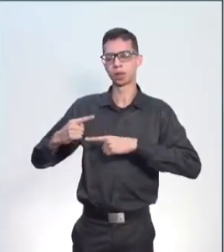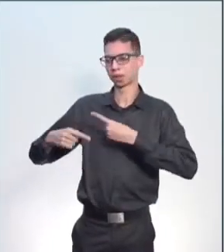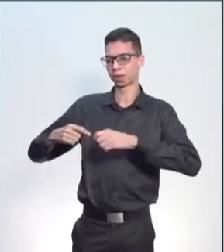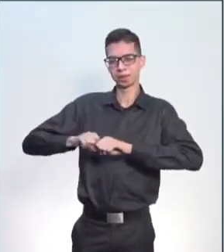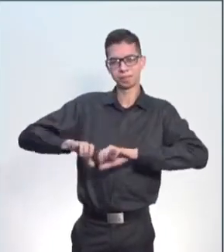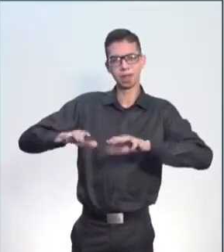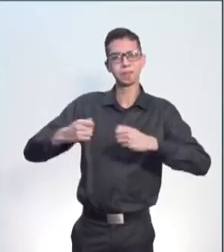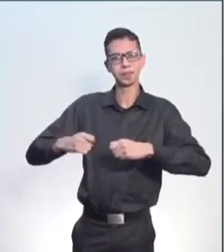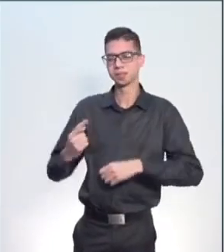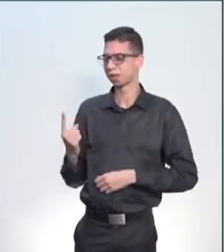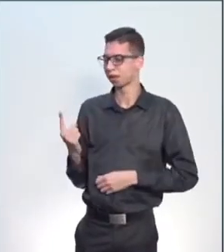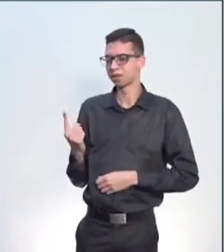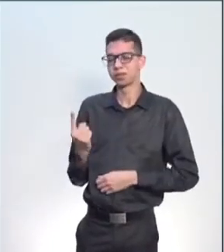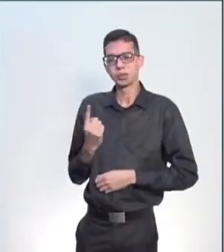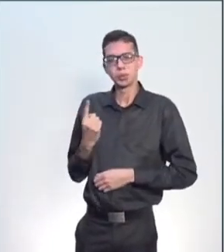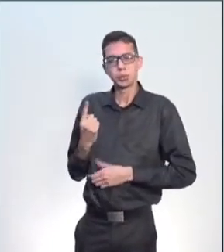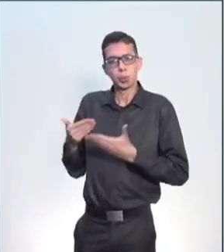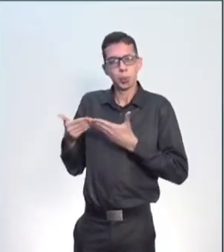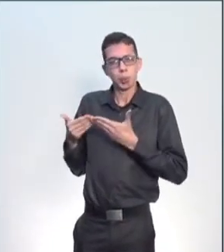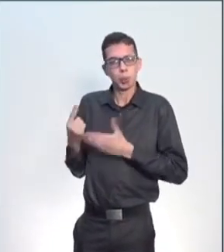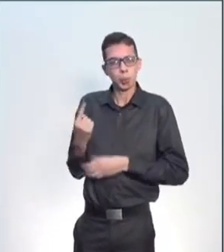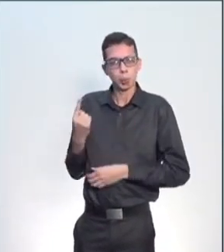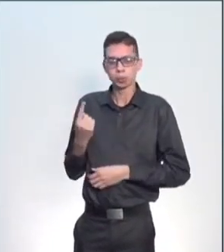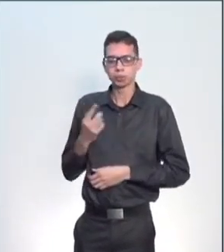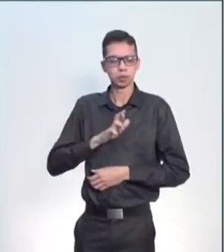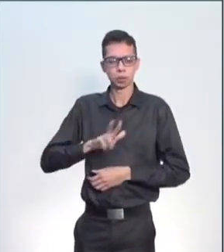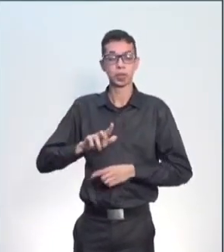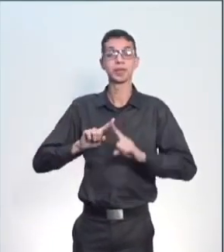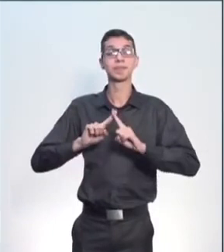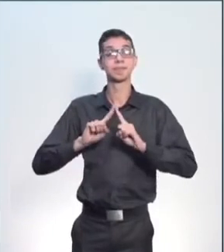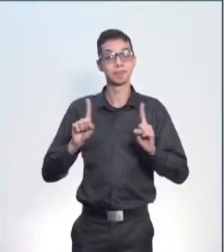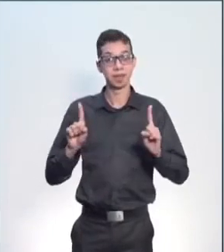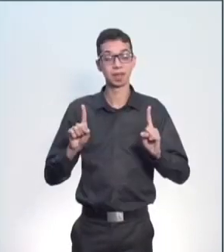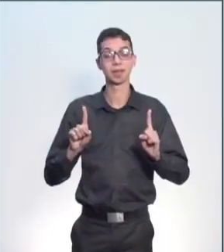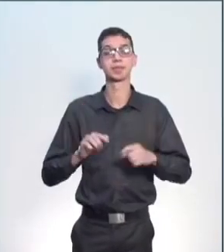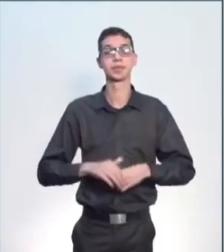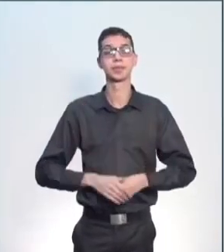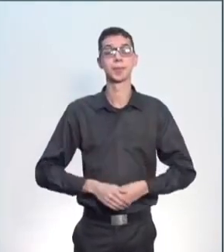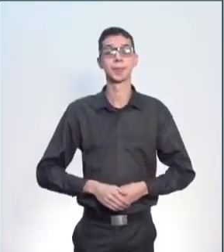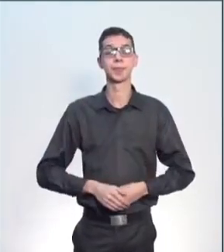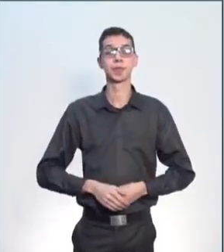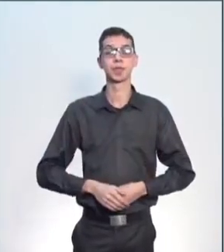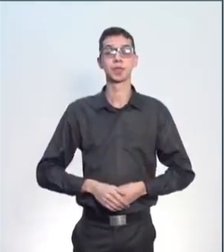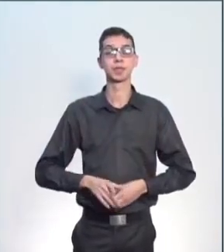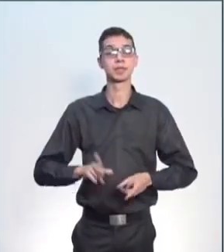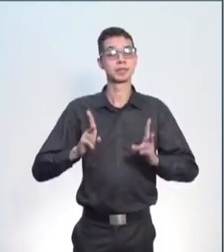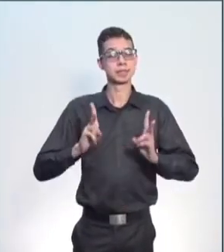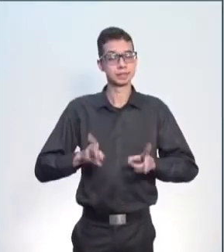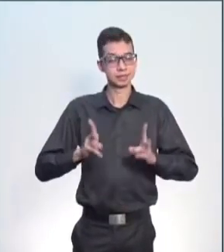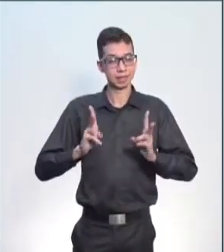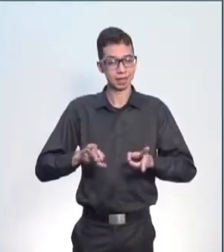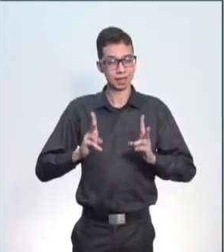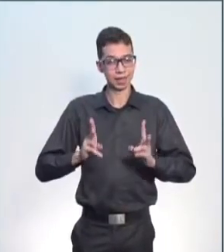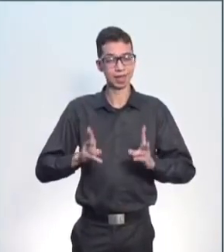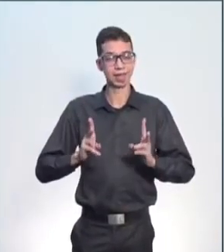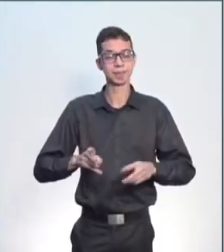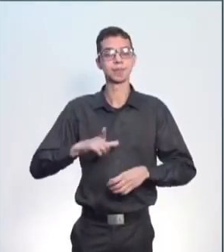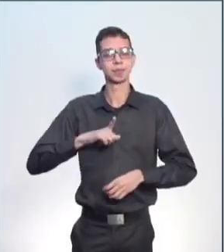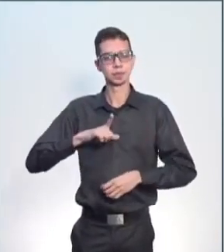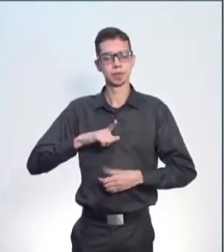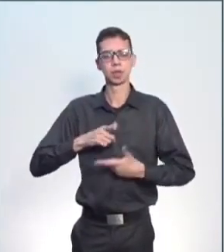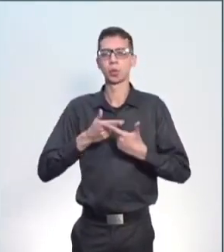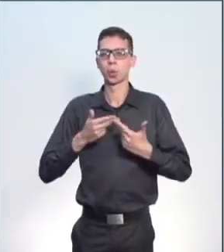uma disposição que, mesmo na abundância de todos os bens, a leva a procurar o